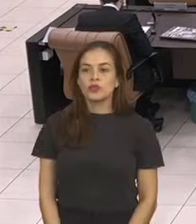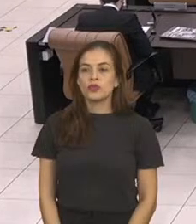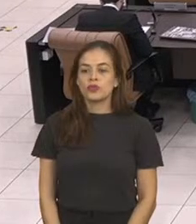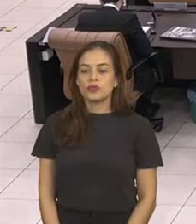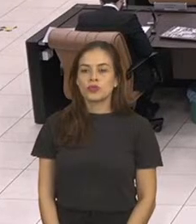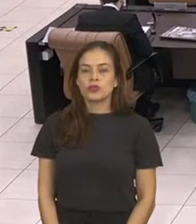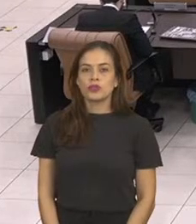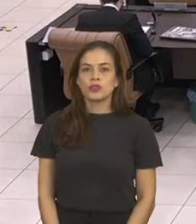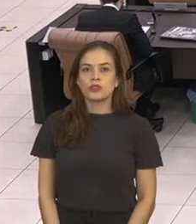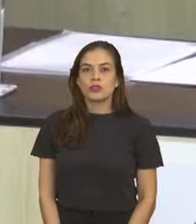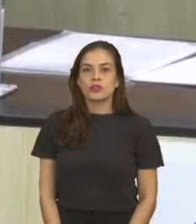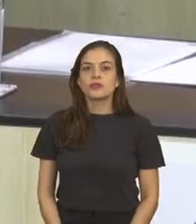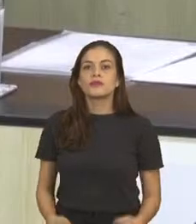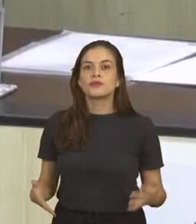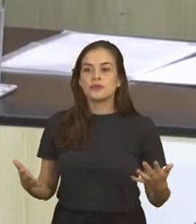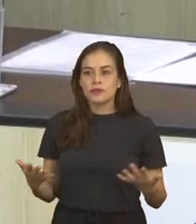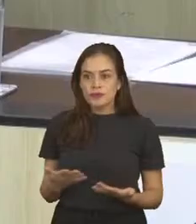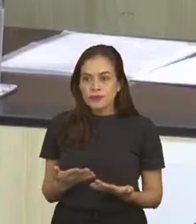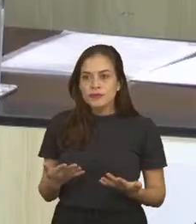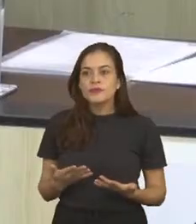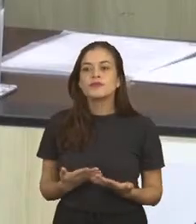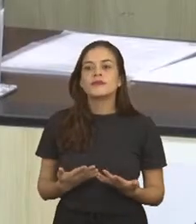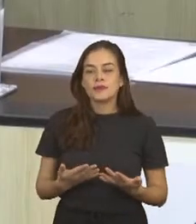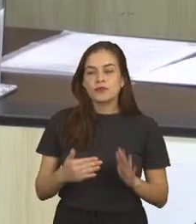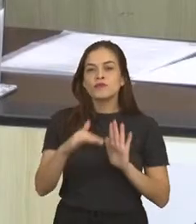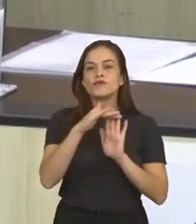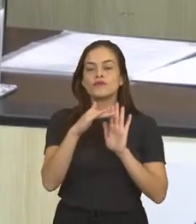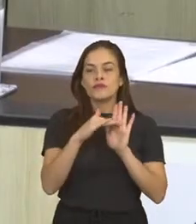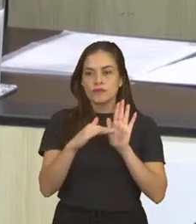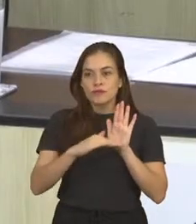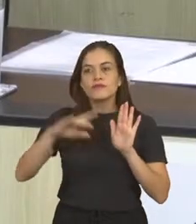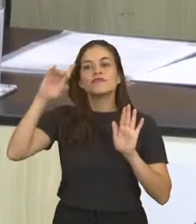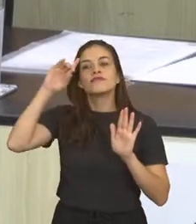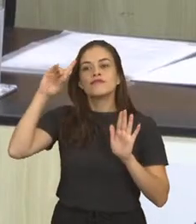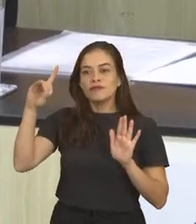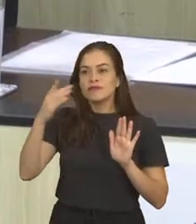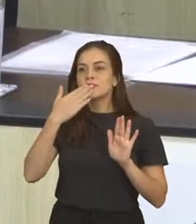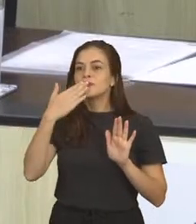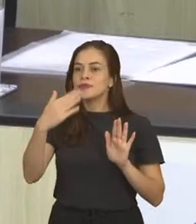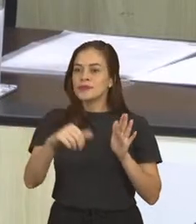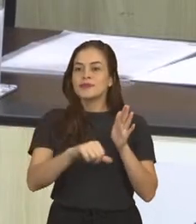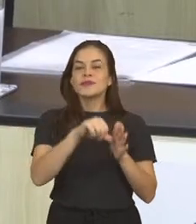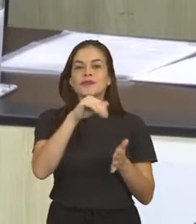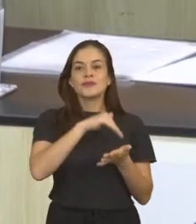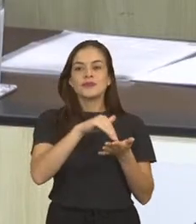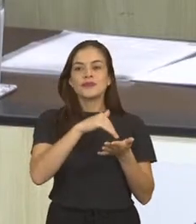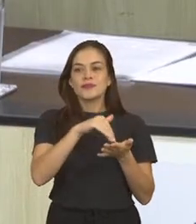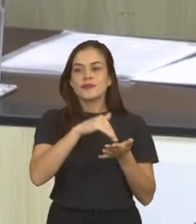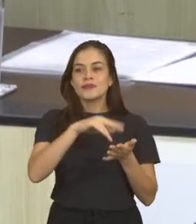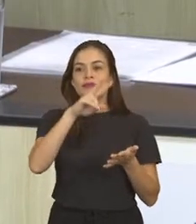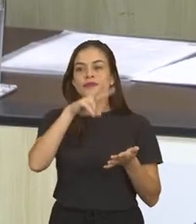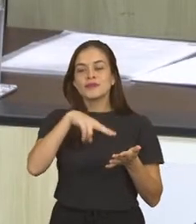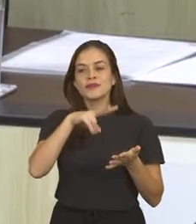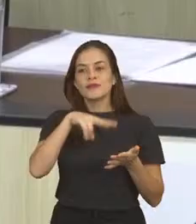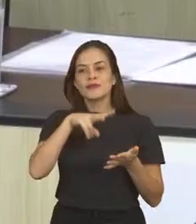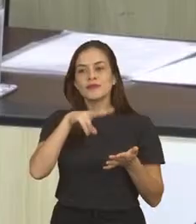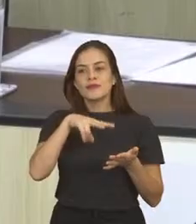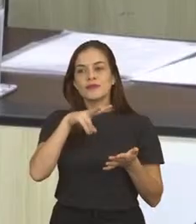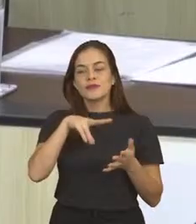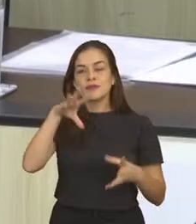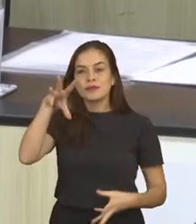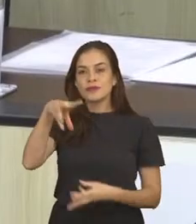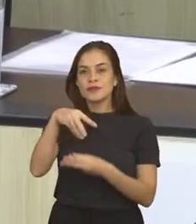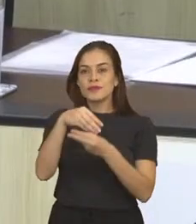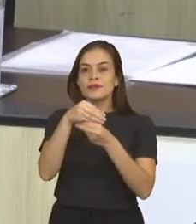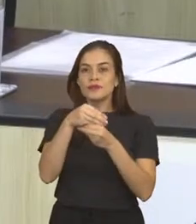Nesse instante, passaremos à fase da ordem do dia. Peço à primeira secretária que proceda à leitura do